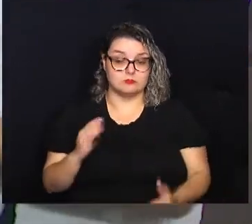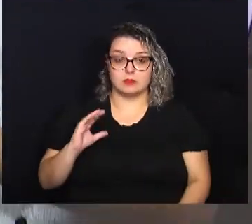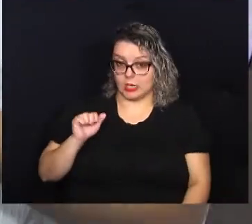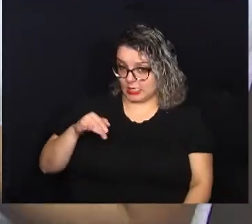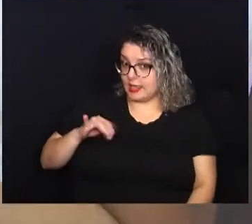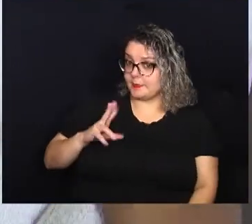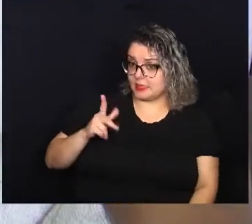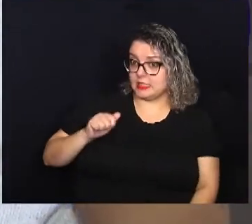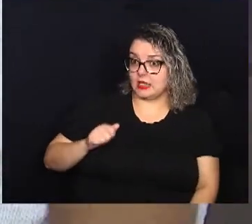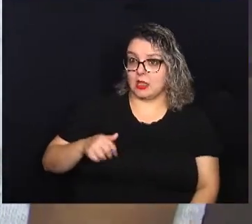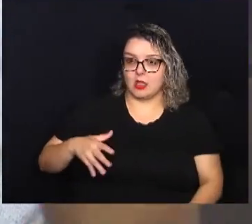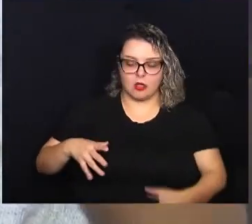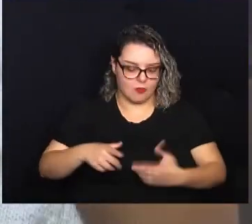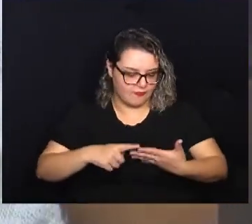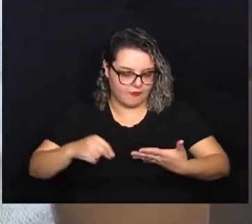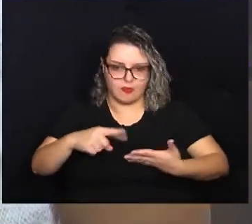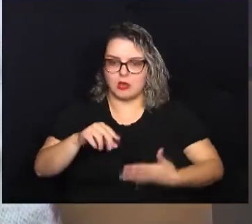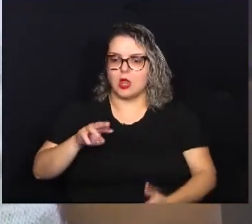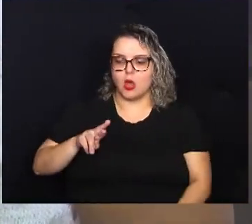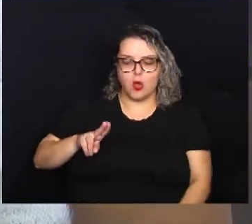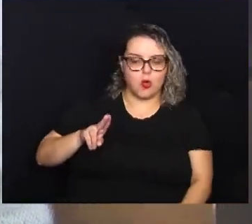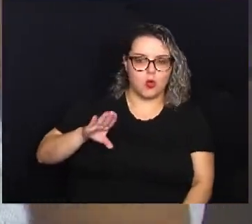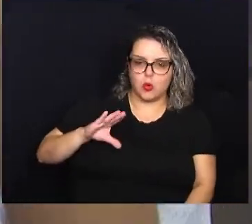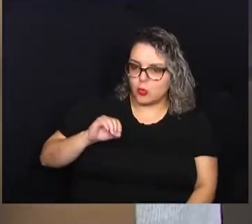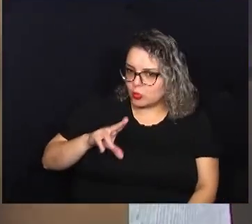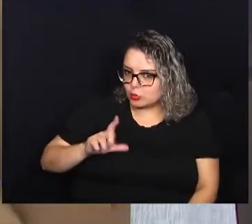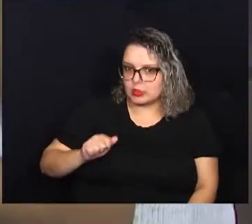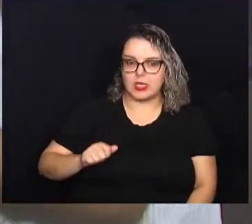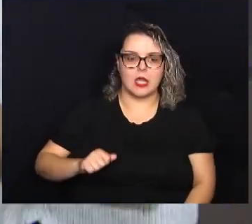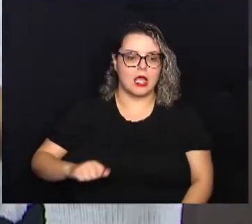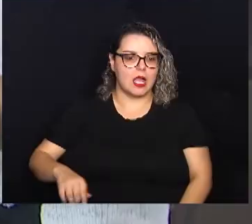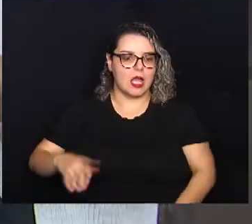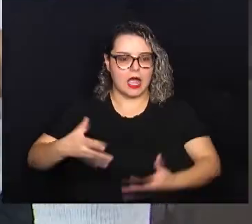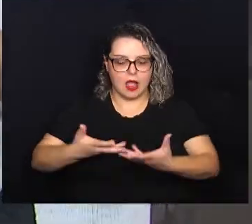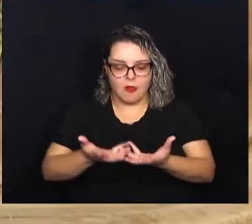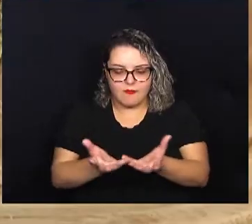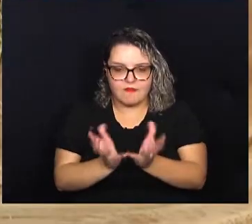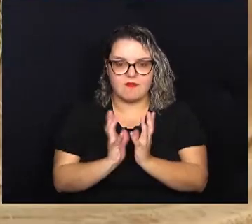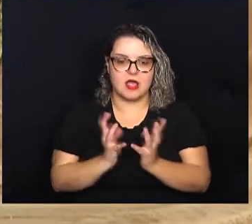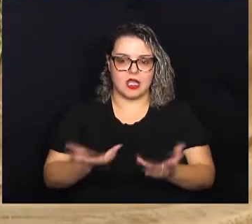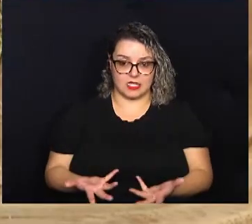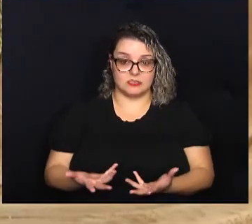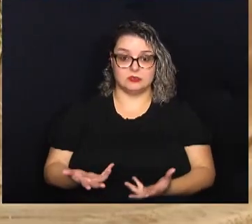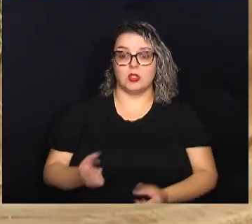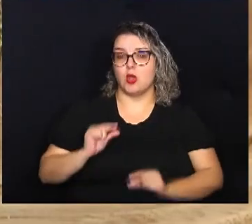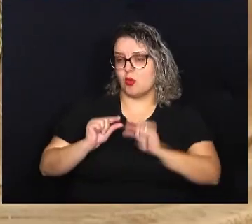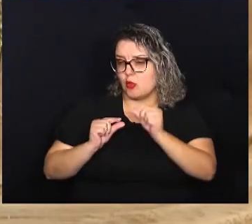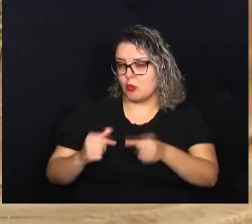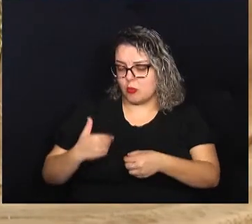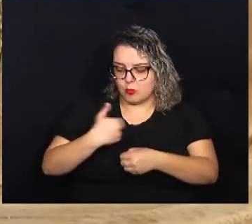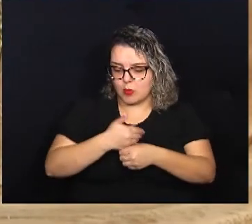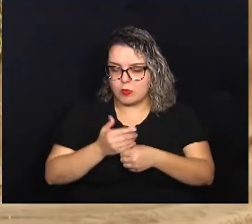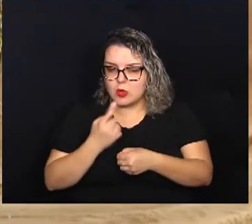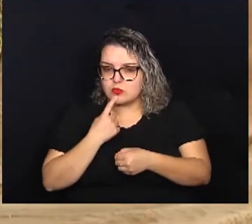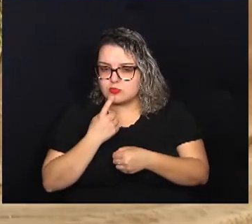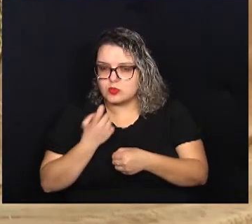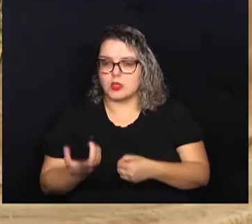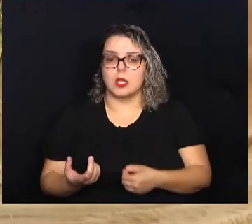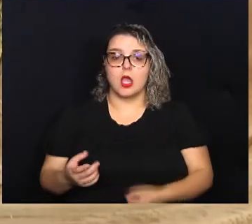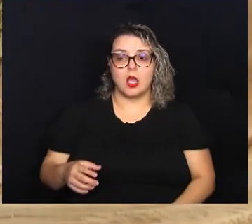muita folha rúcula alface cenoura ralada para manter os nutrientes um pouco de tomate cebola